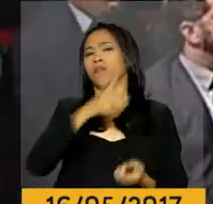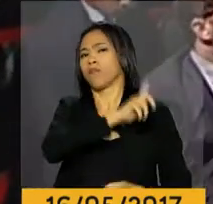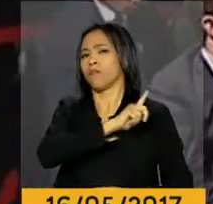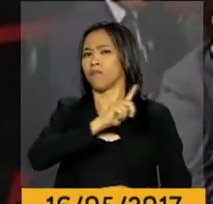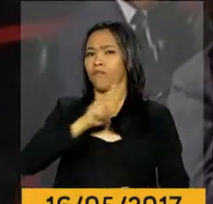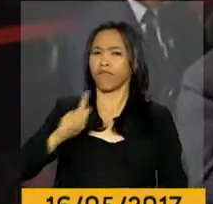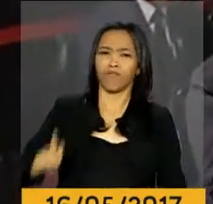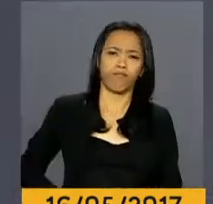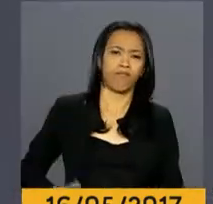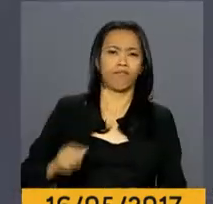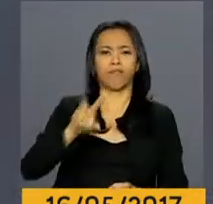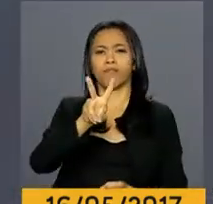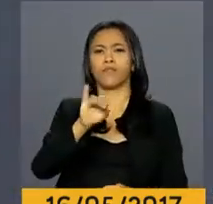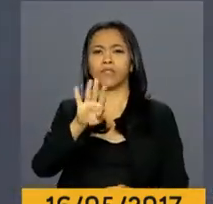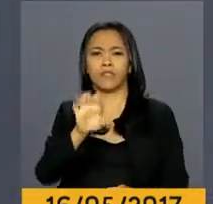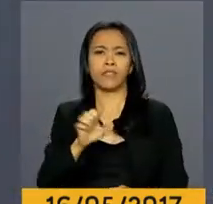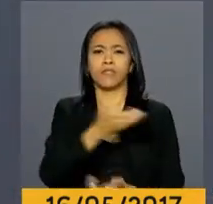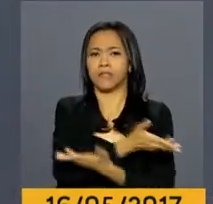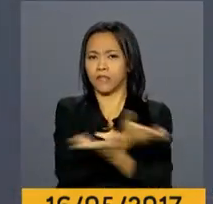ministras,